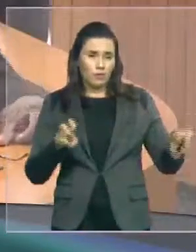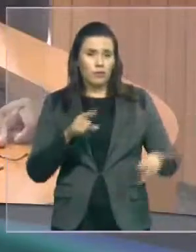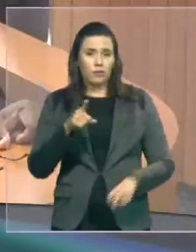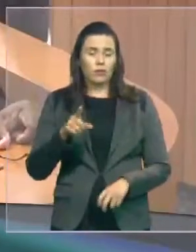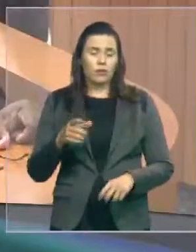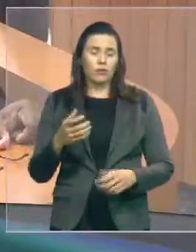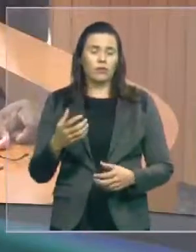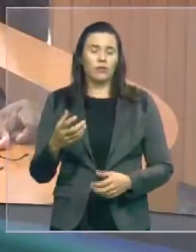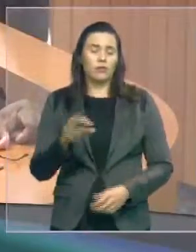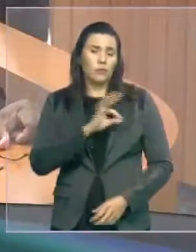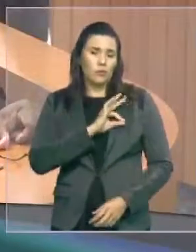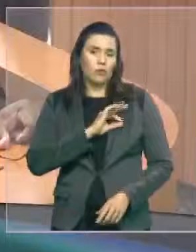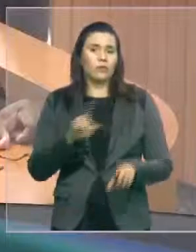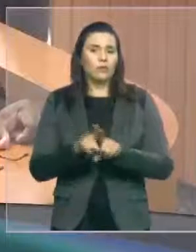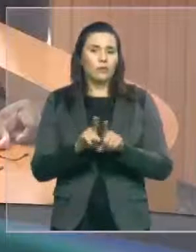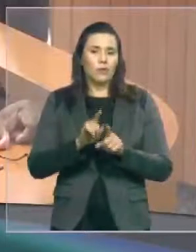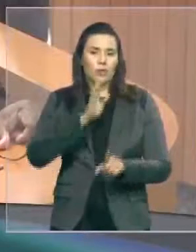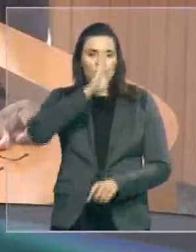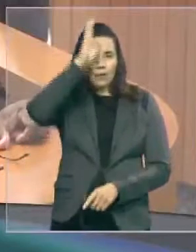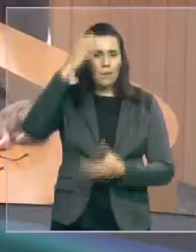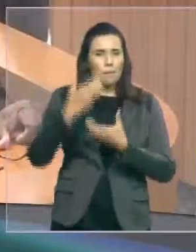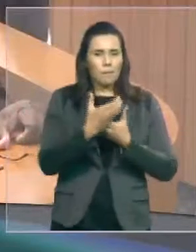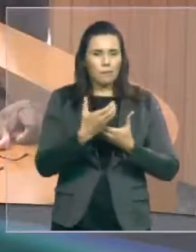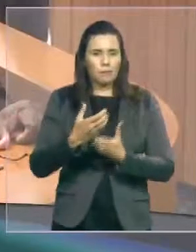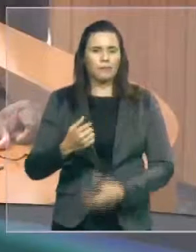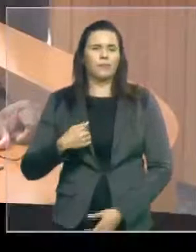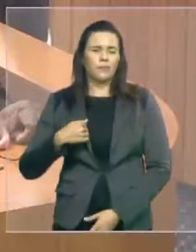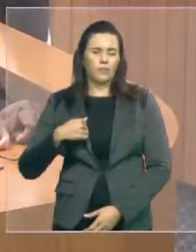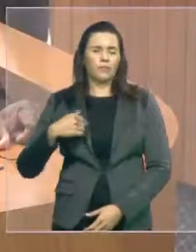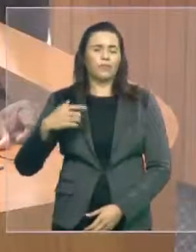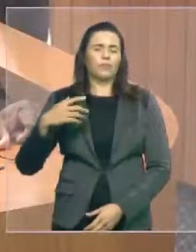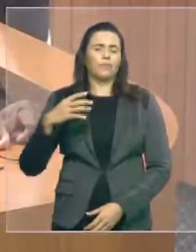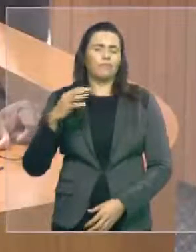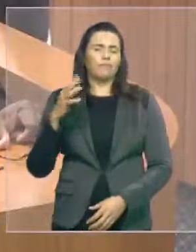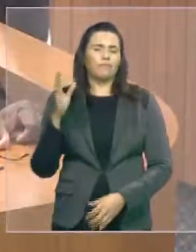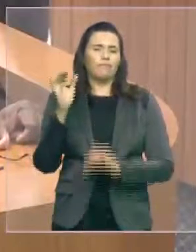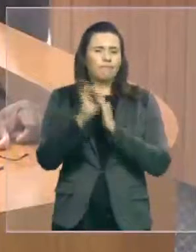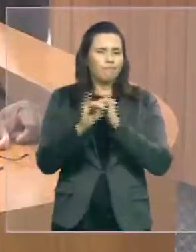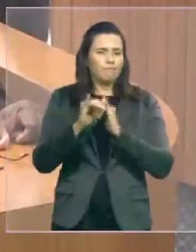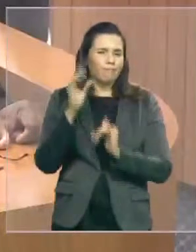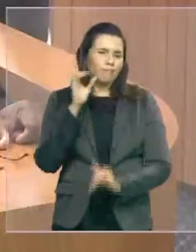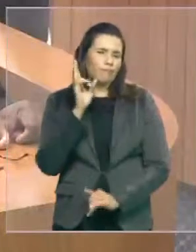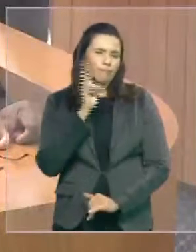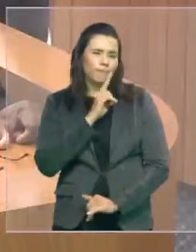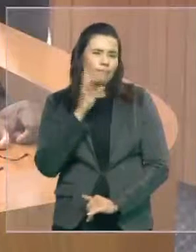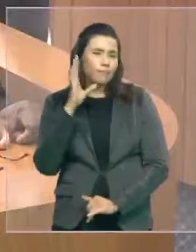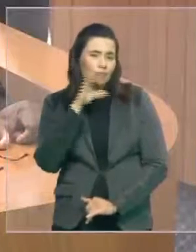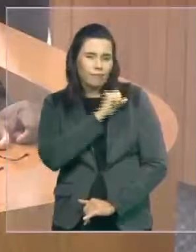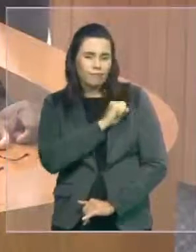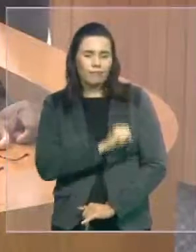militares. Serei breve. Hoje estamos dando entrada